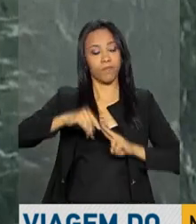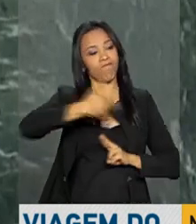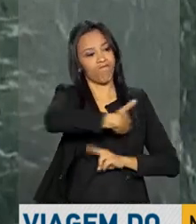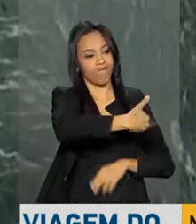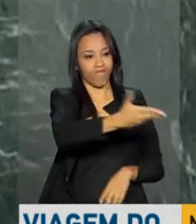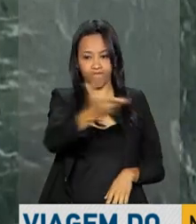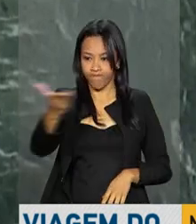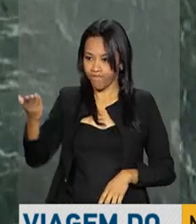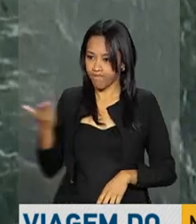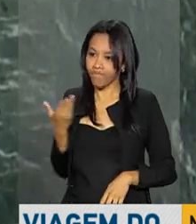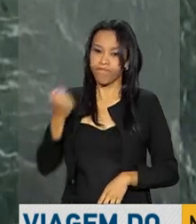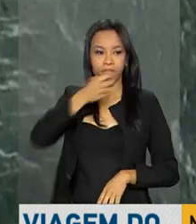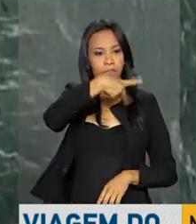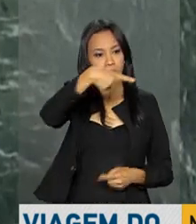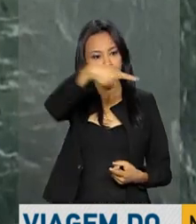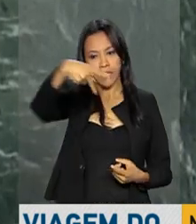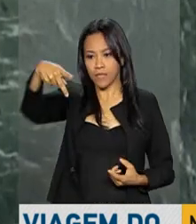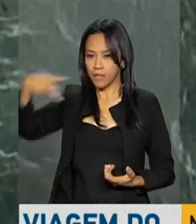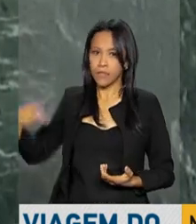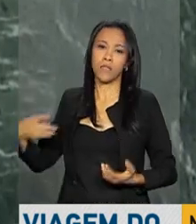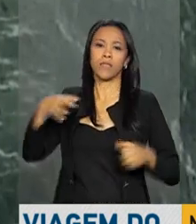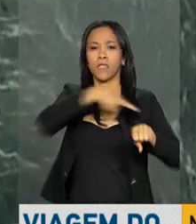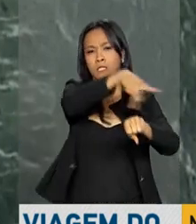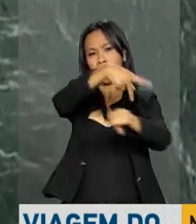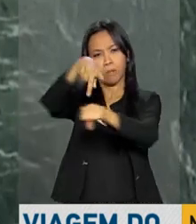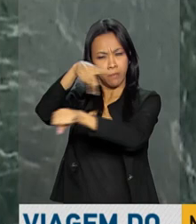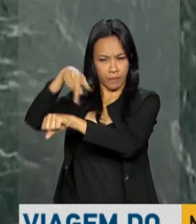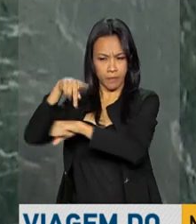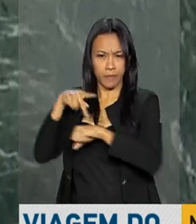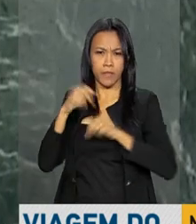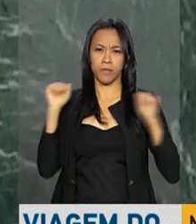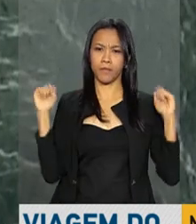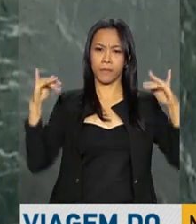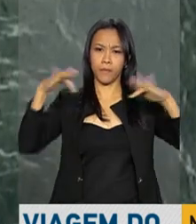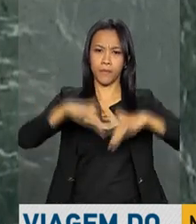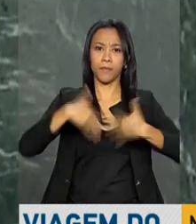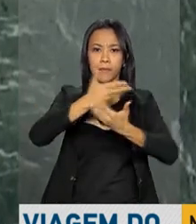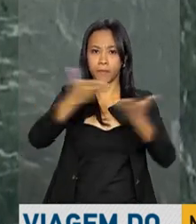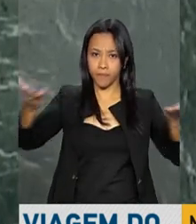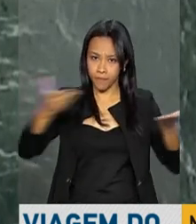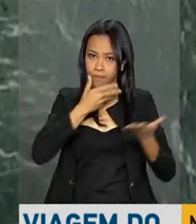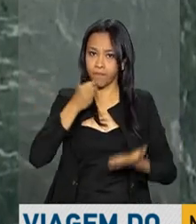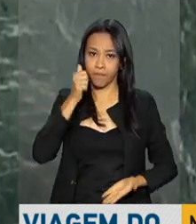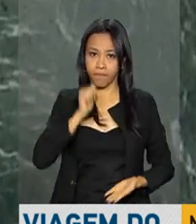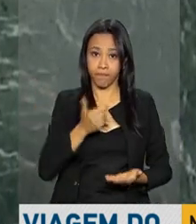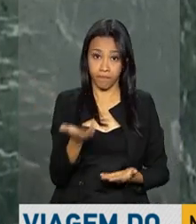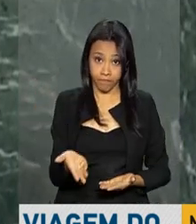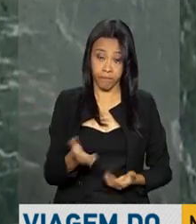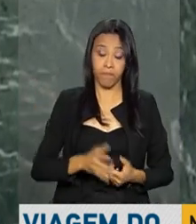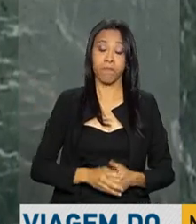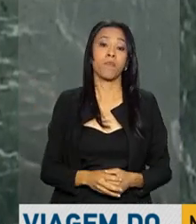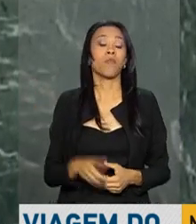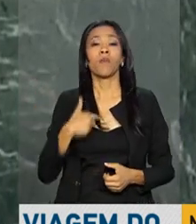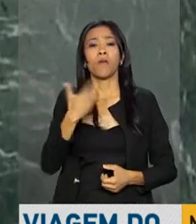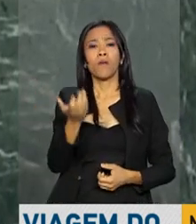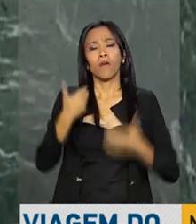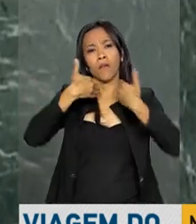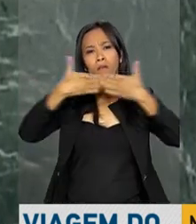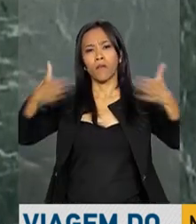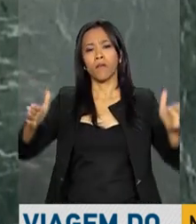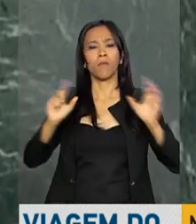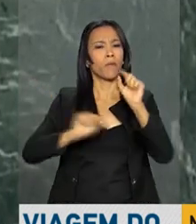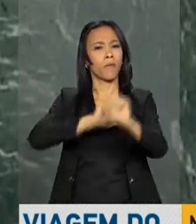chefes de Estado, de governo e de delegações, senhoras e senhores, eu quero